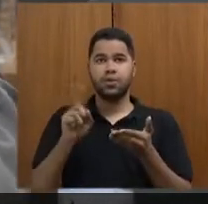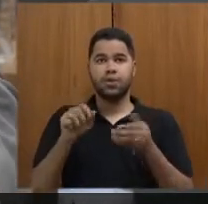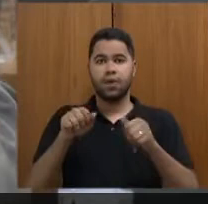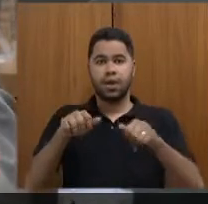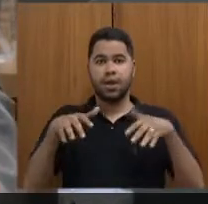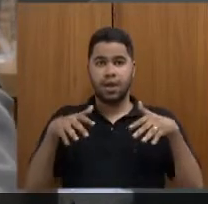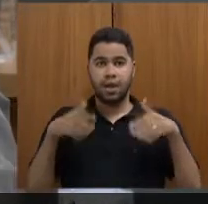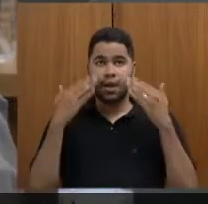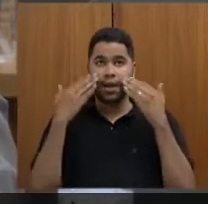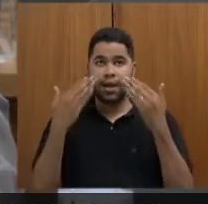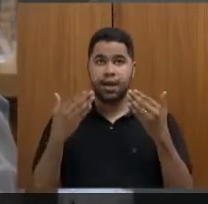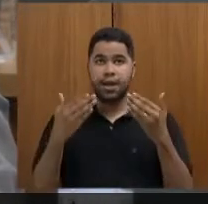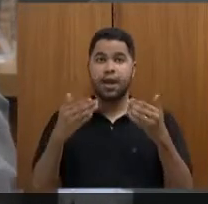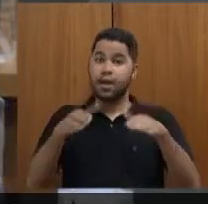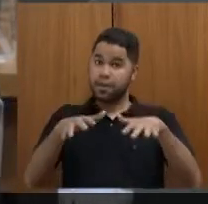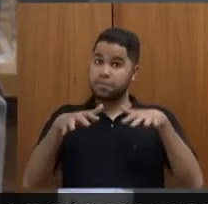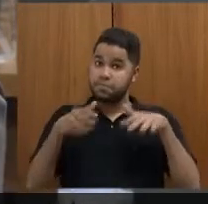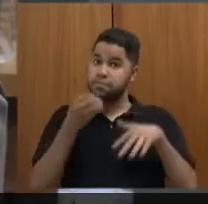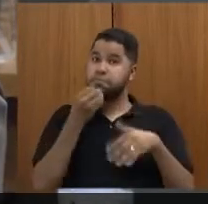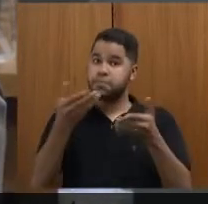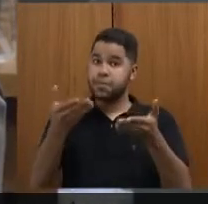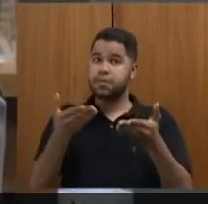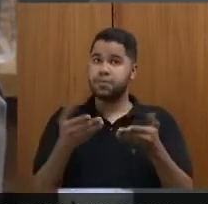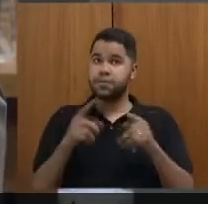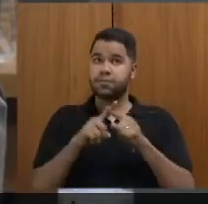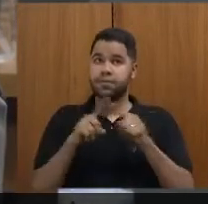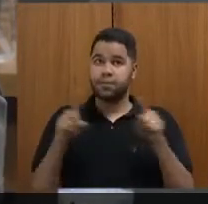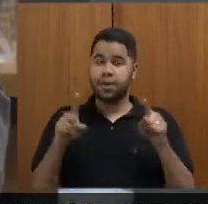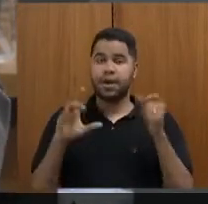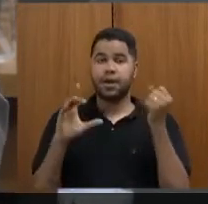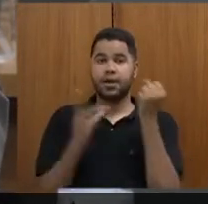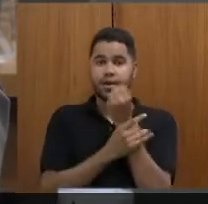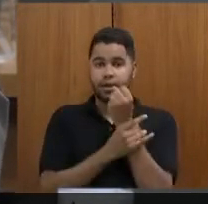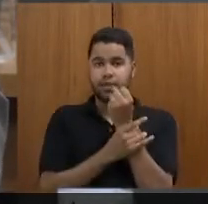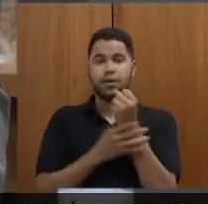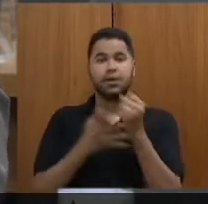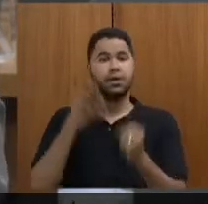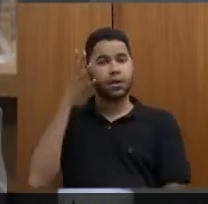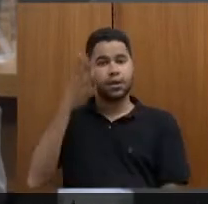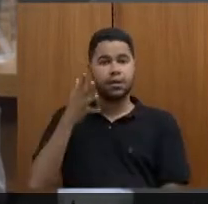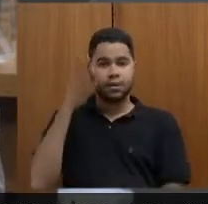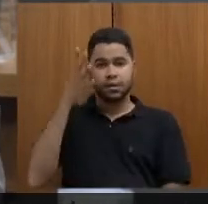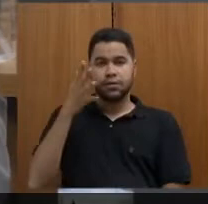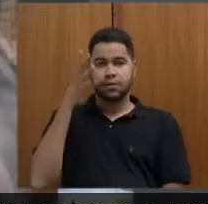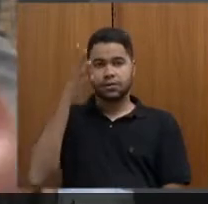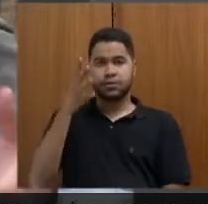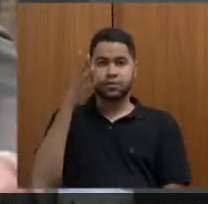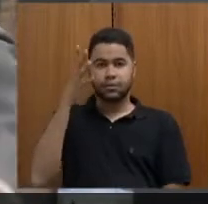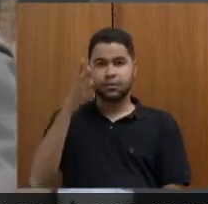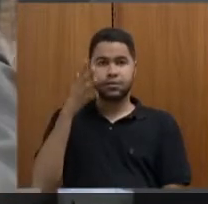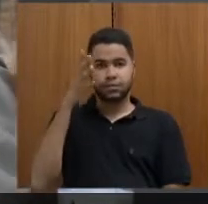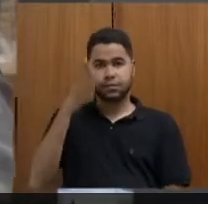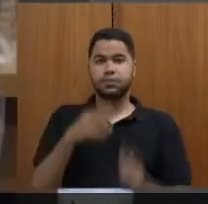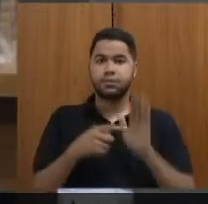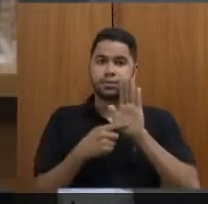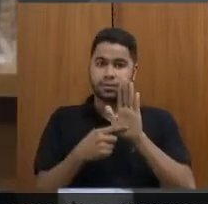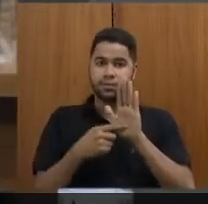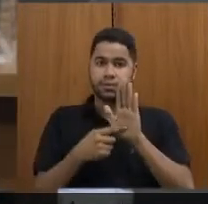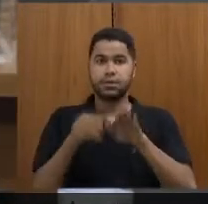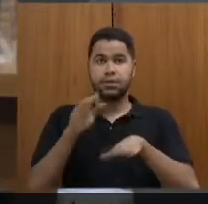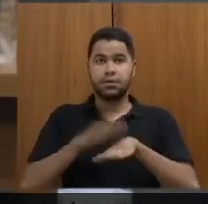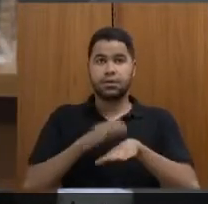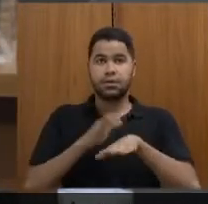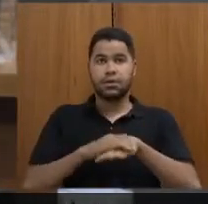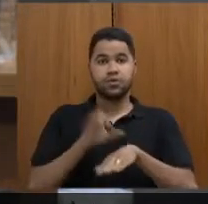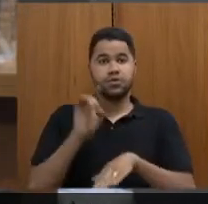públicas. A presença do público é sempre muito bem-vinda, mas a garantia da fala e do espaço para questionamentos, manifestações, é dos